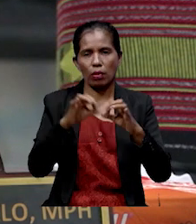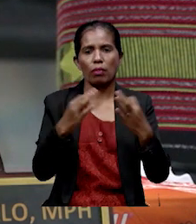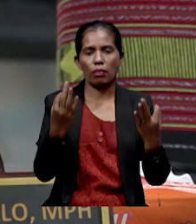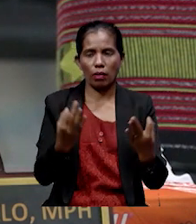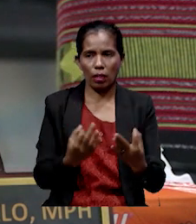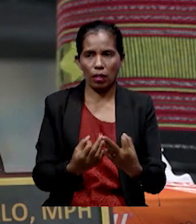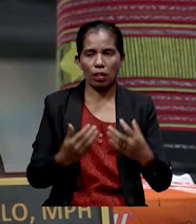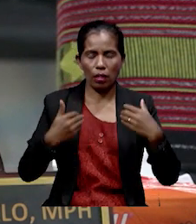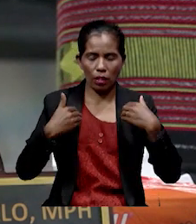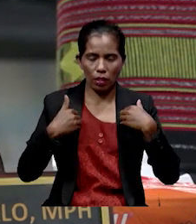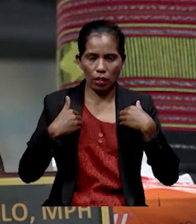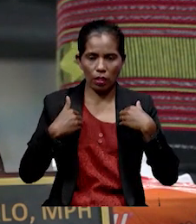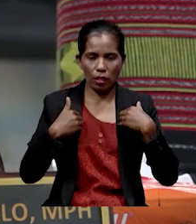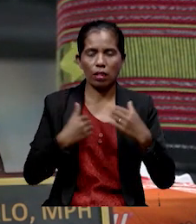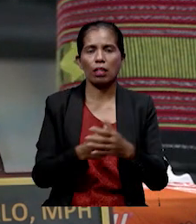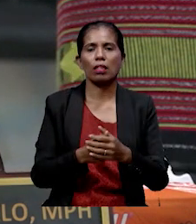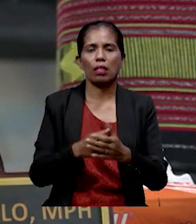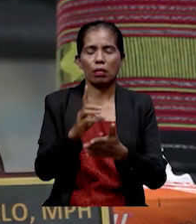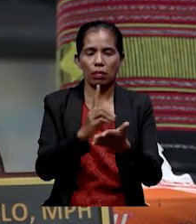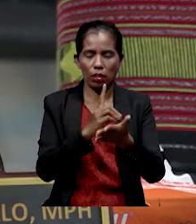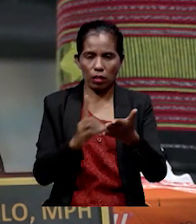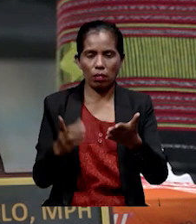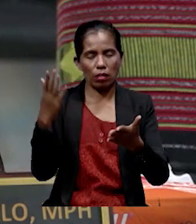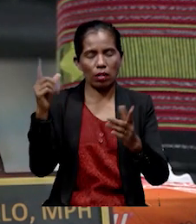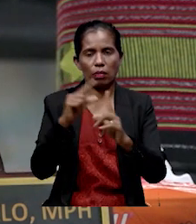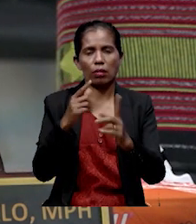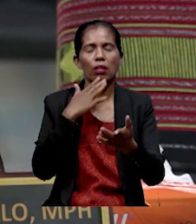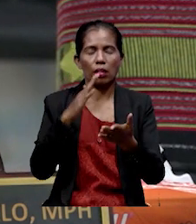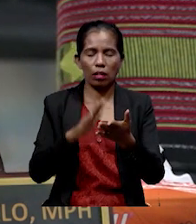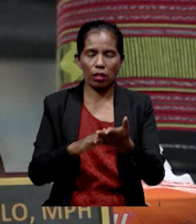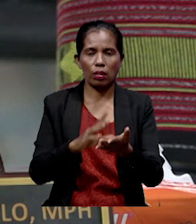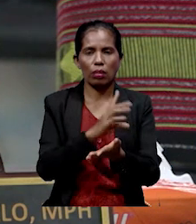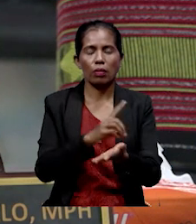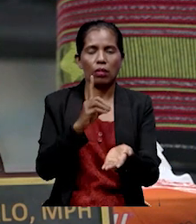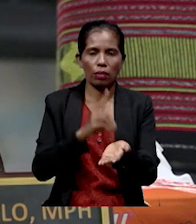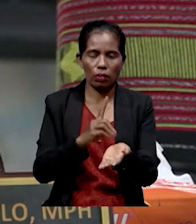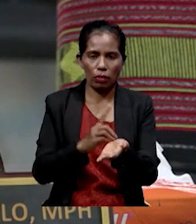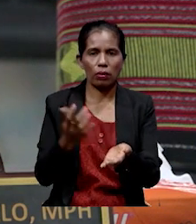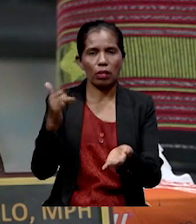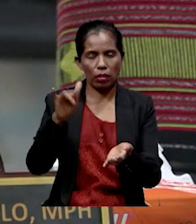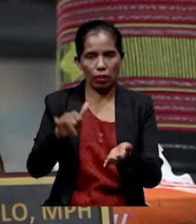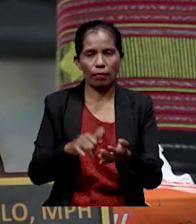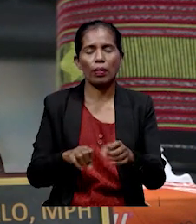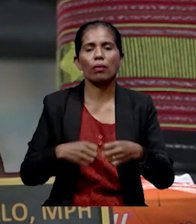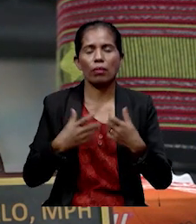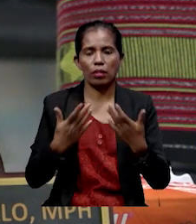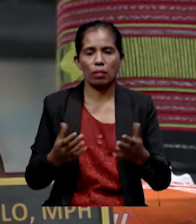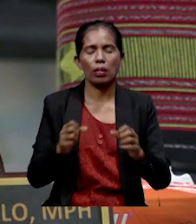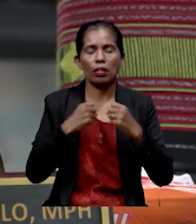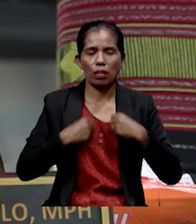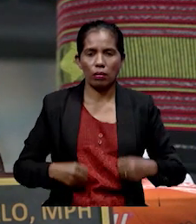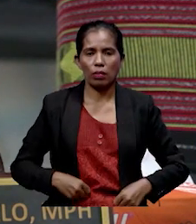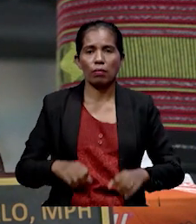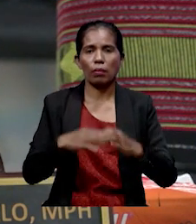e estigma em a família e vamos estigma em a e tenha pessoal saúde sira e também o ensama saúde na família pelo